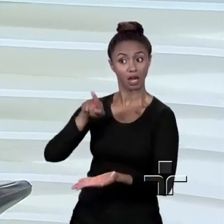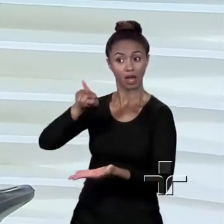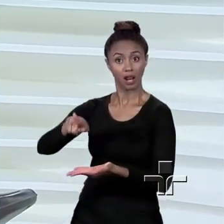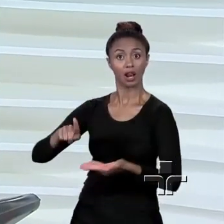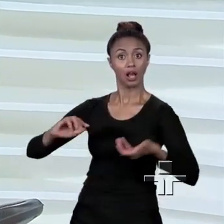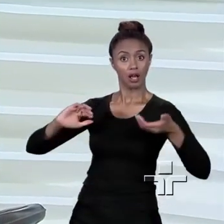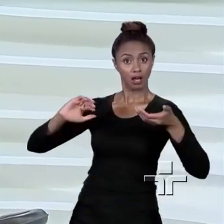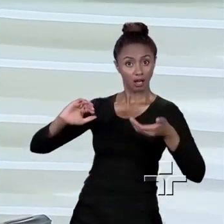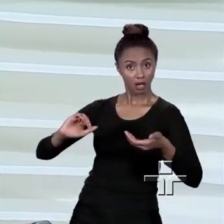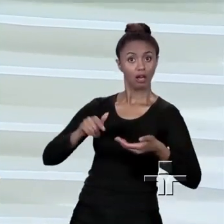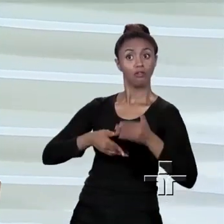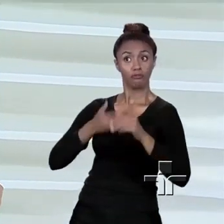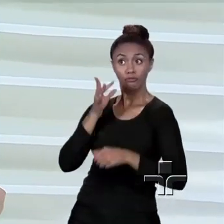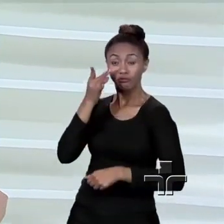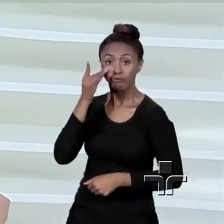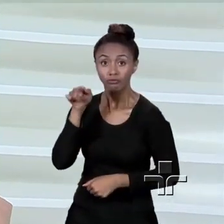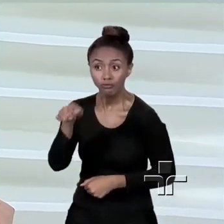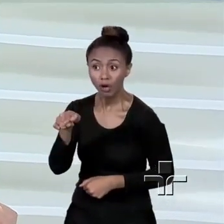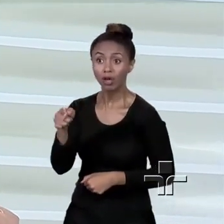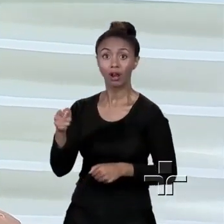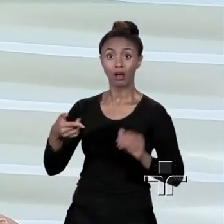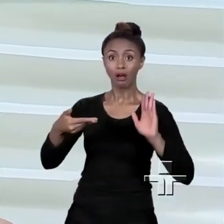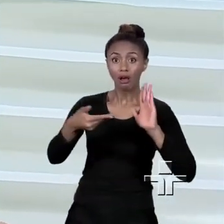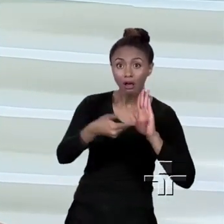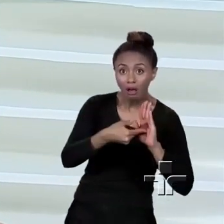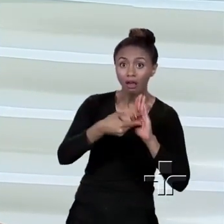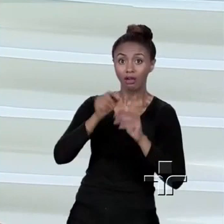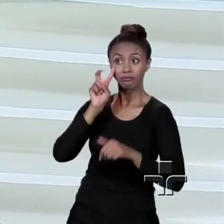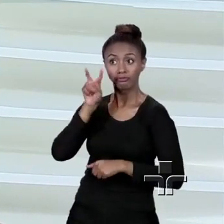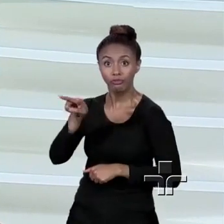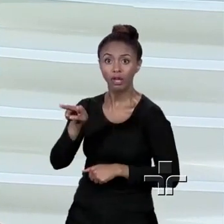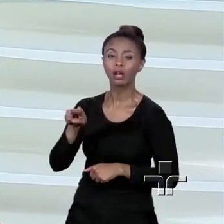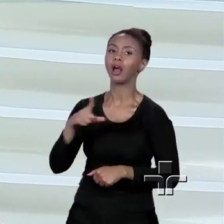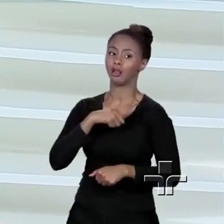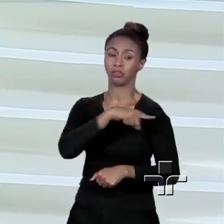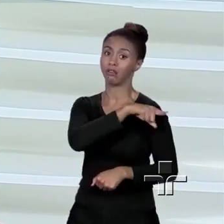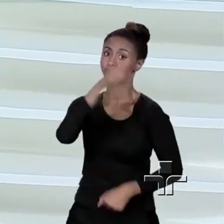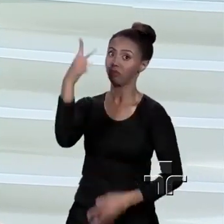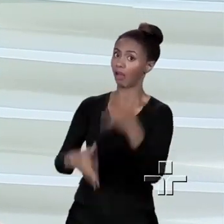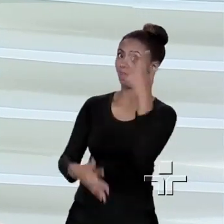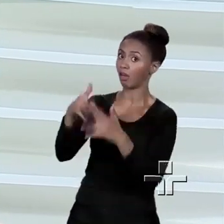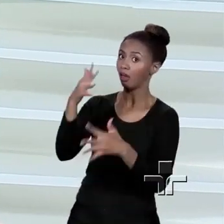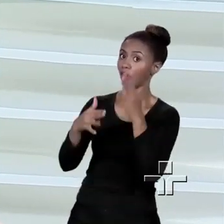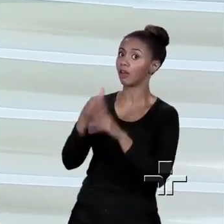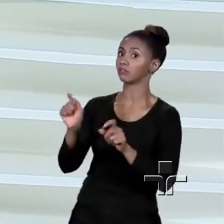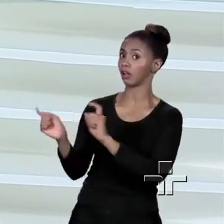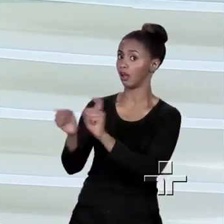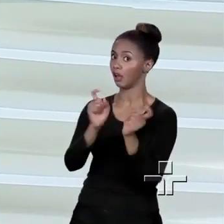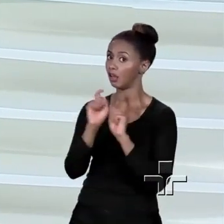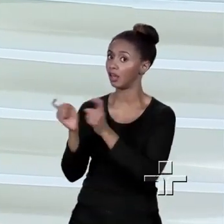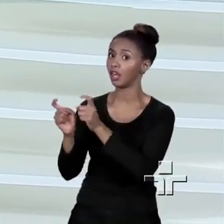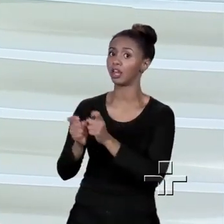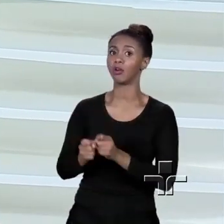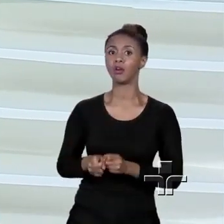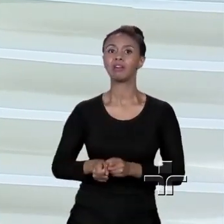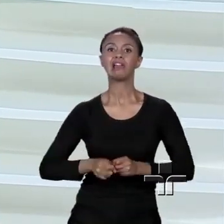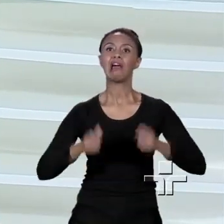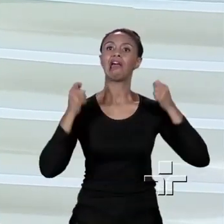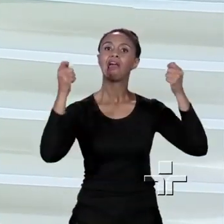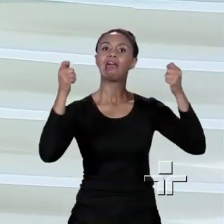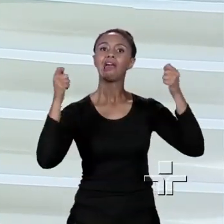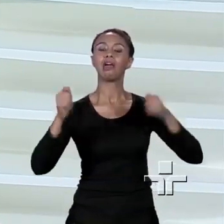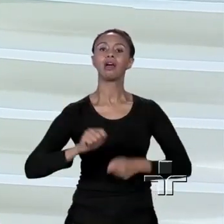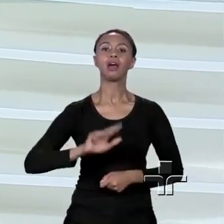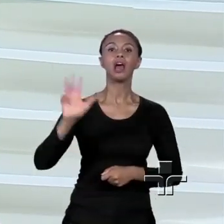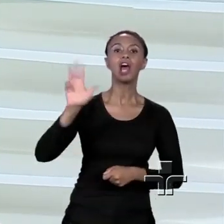e lá estavam os petistas obstruindo sessão porque aquela história do Lula livre, etc.